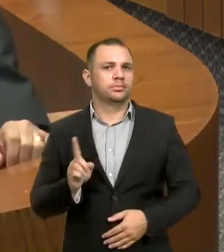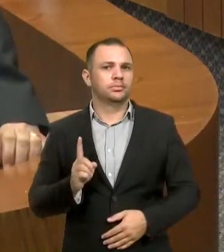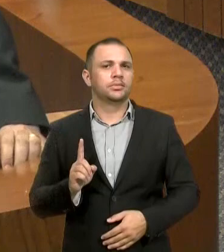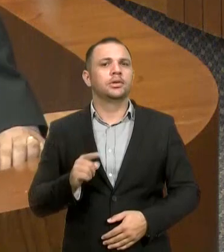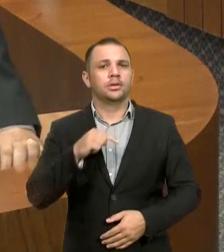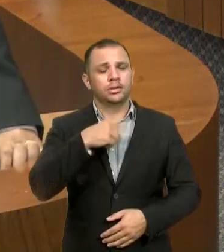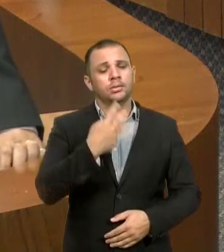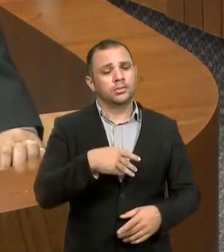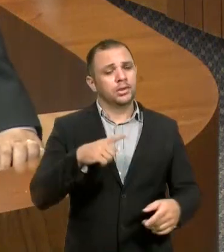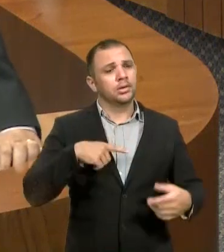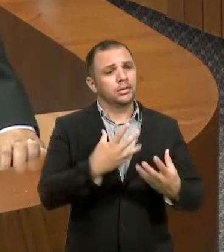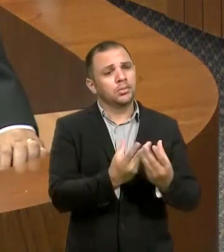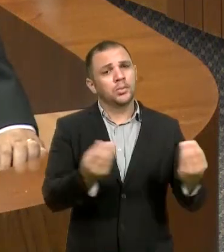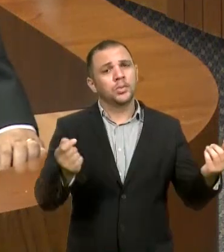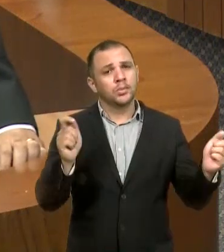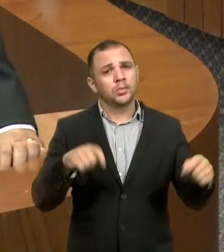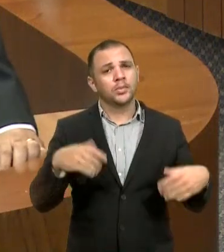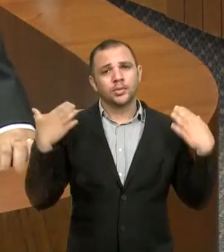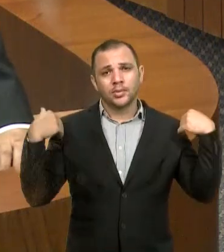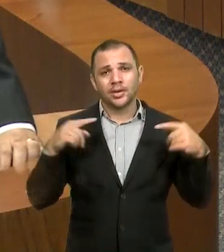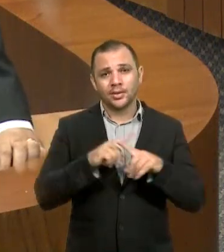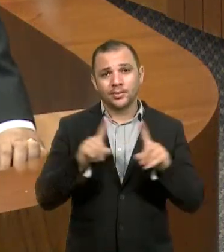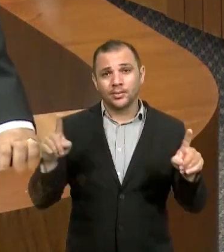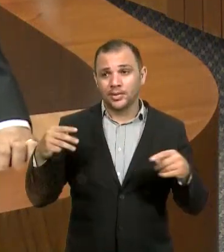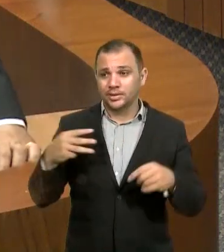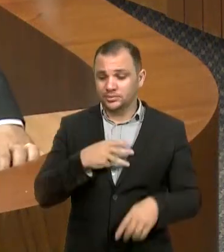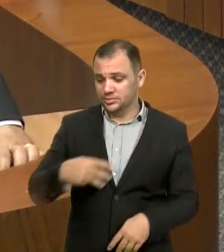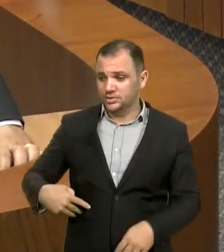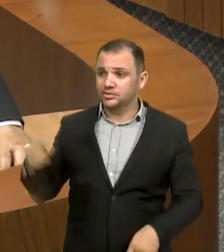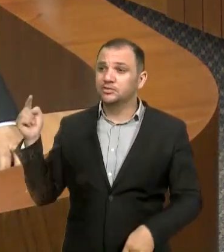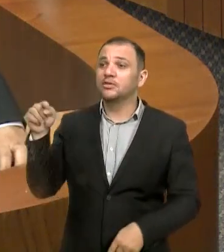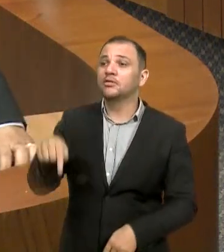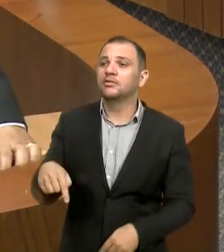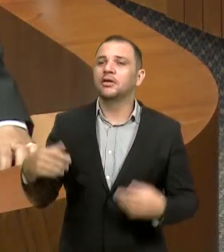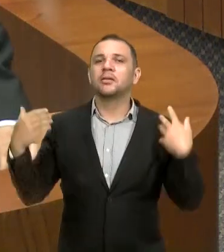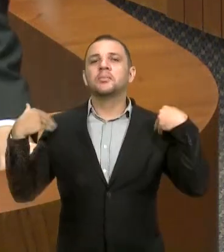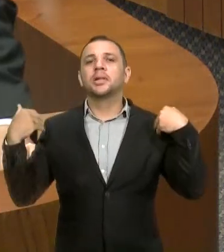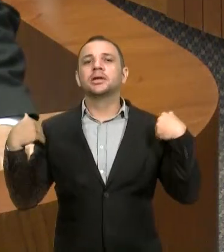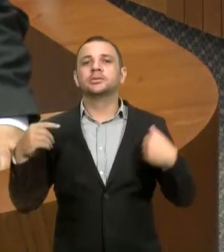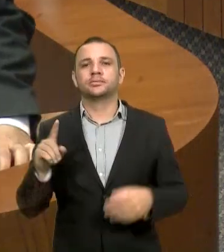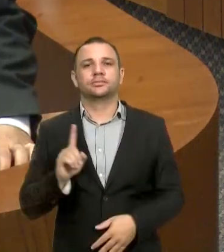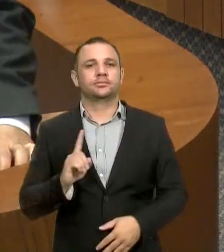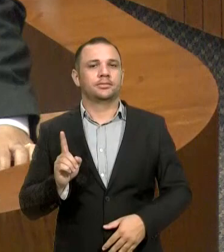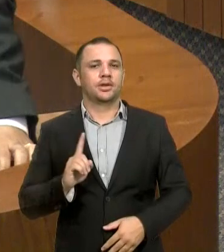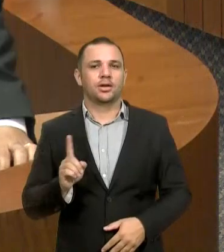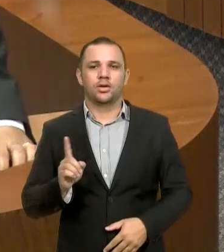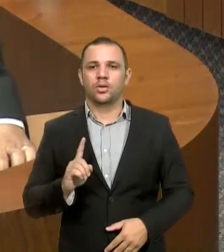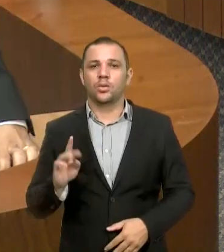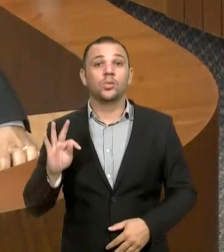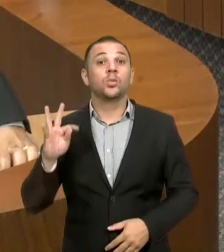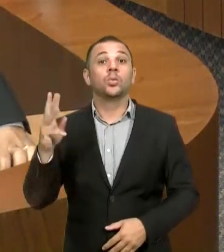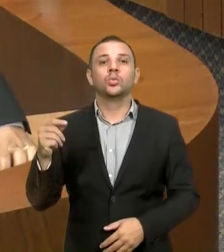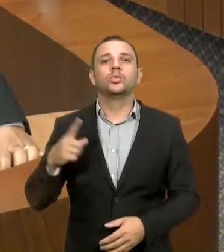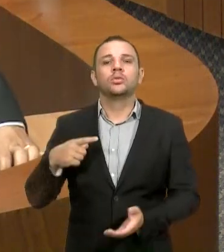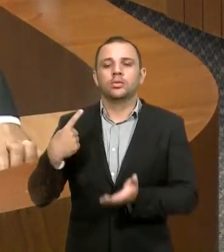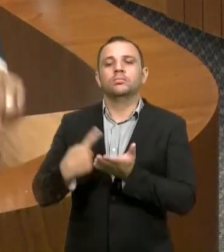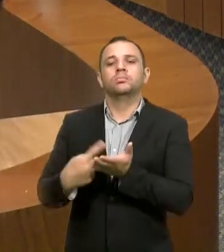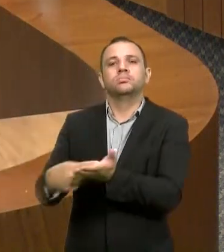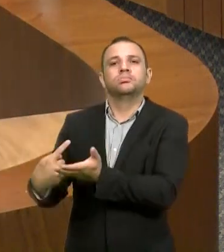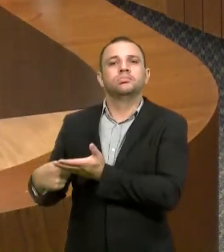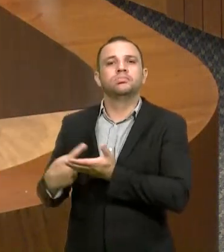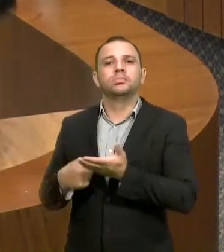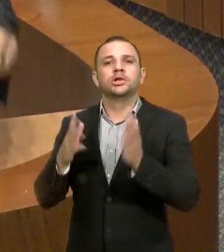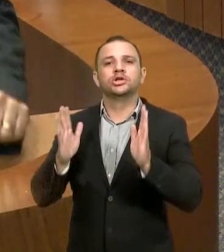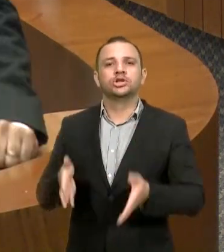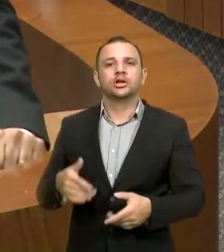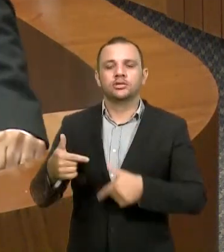oferecer, ninguém veio aqui a passeio. Todos vieram com agenda cheia, agenda de trabalho a ser executado,